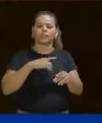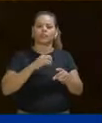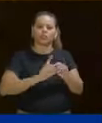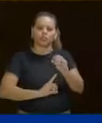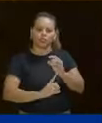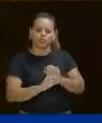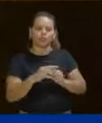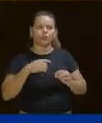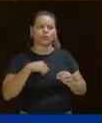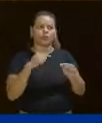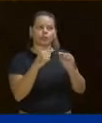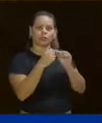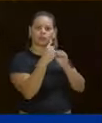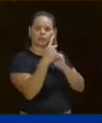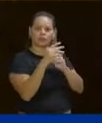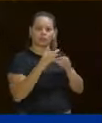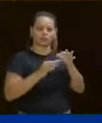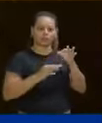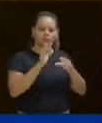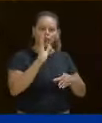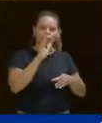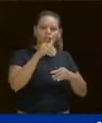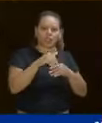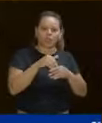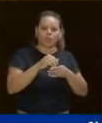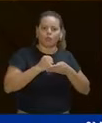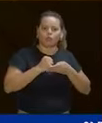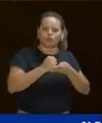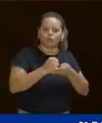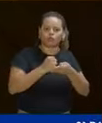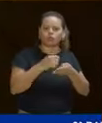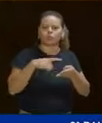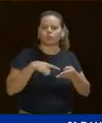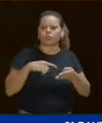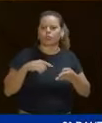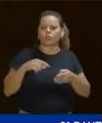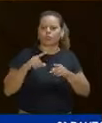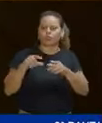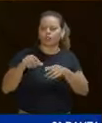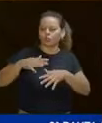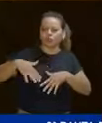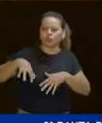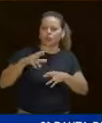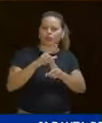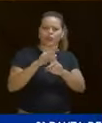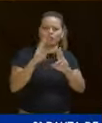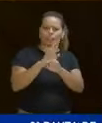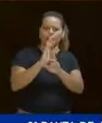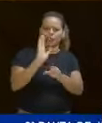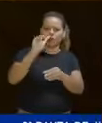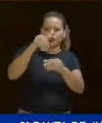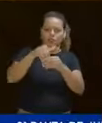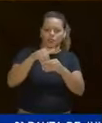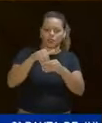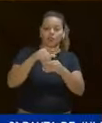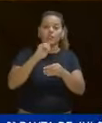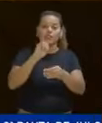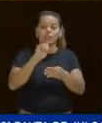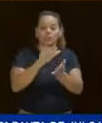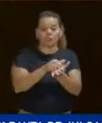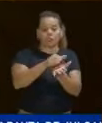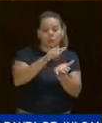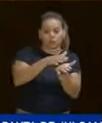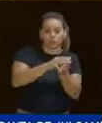convocações da Justiça Eleitoral para auxiliar nos trabalhos relativos ao pleito, a inexistência de multas